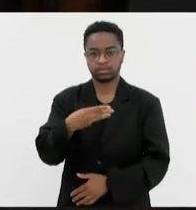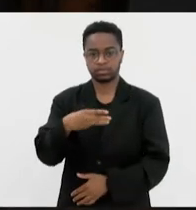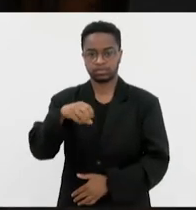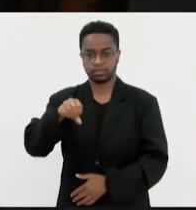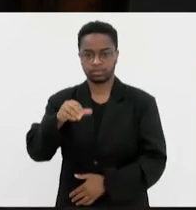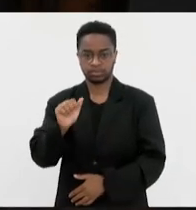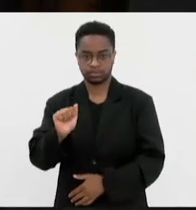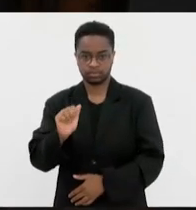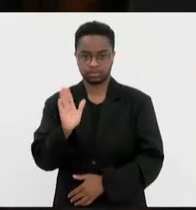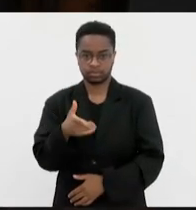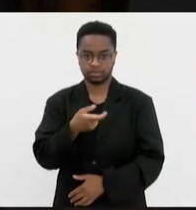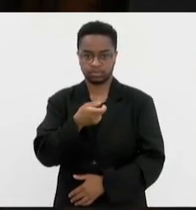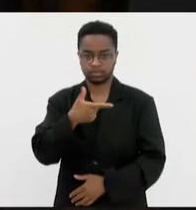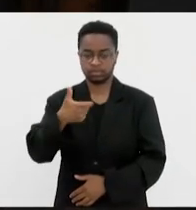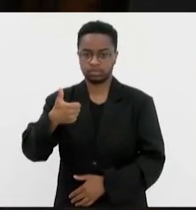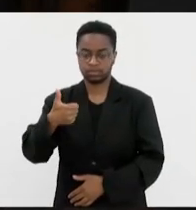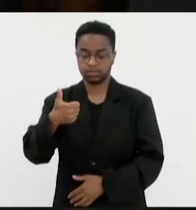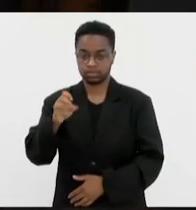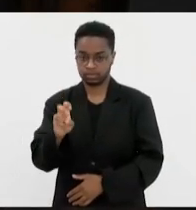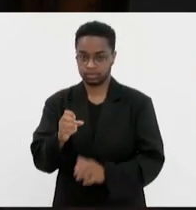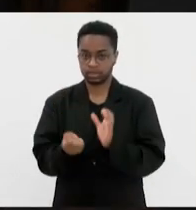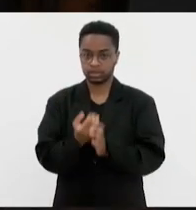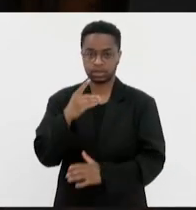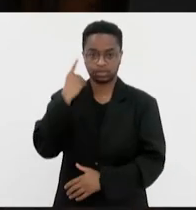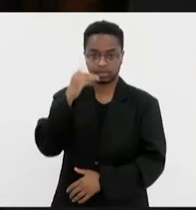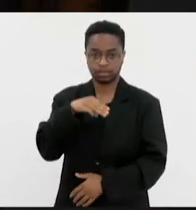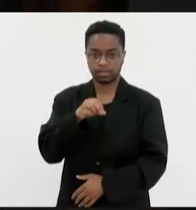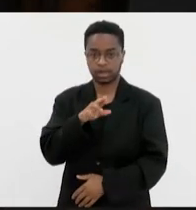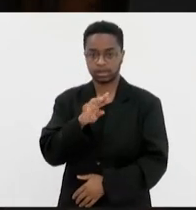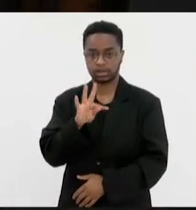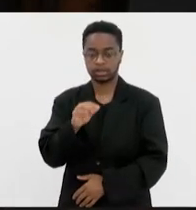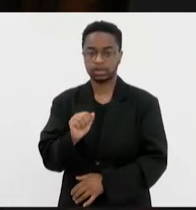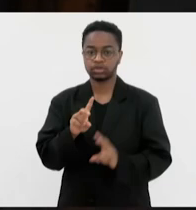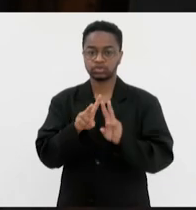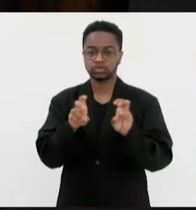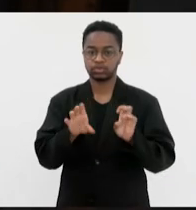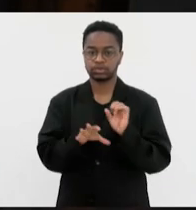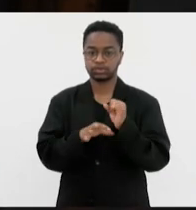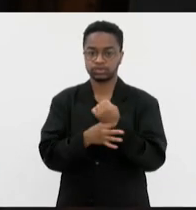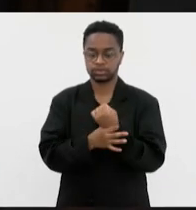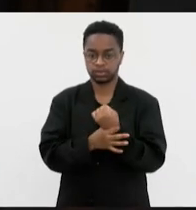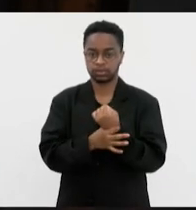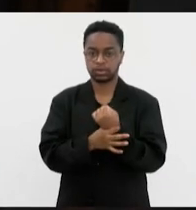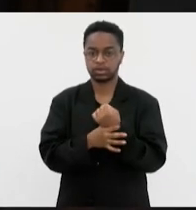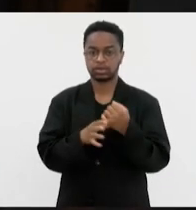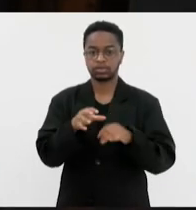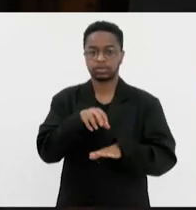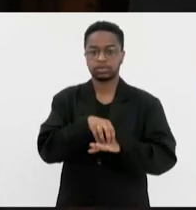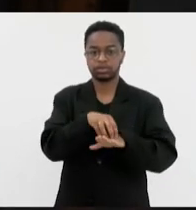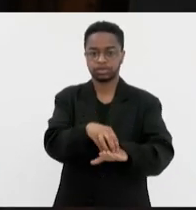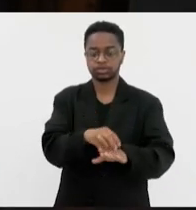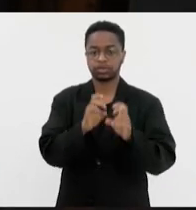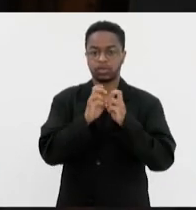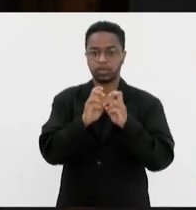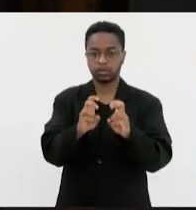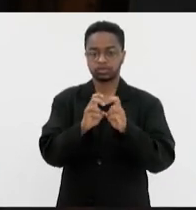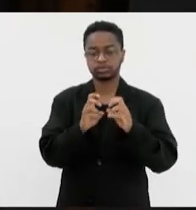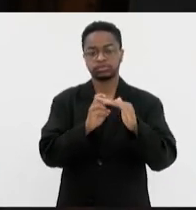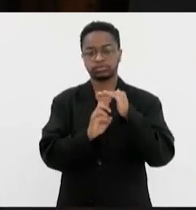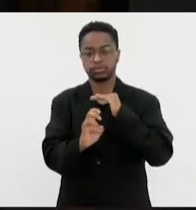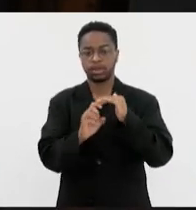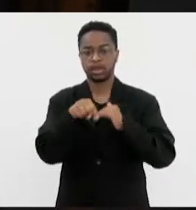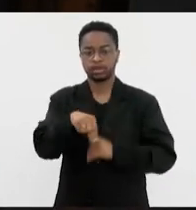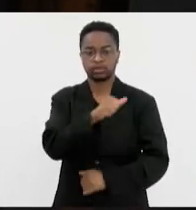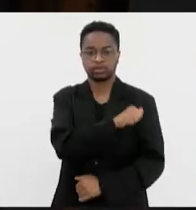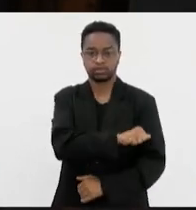de 2015, de autoria da deputada Marta Rocha, que dispõe sobre a segurança do transporte ferroviário e metroviário no Estado do